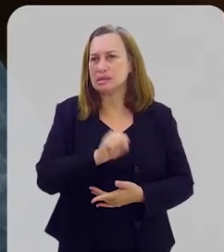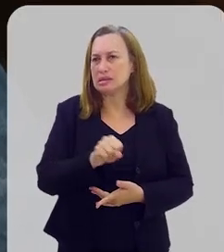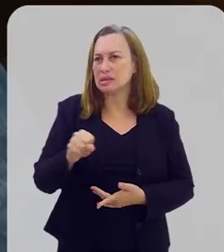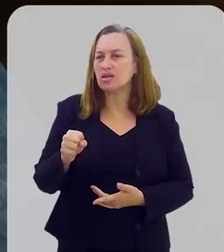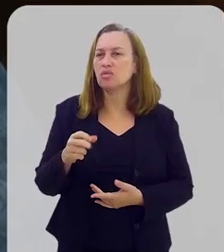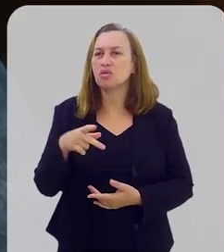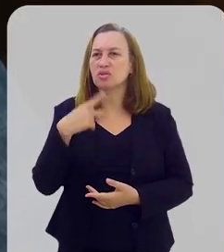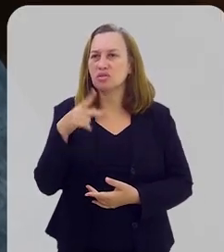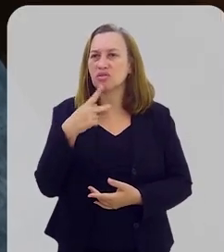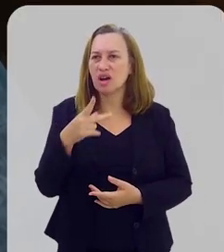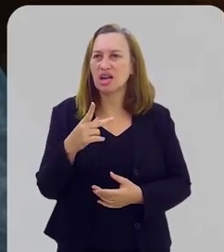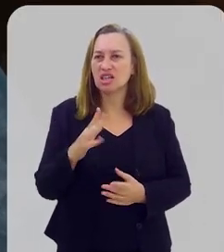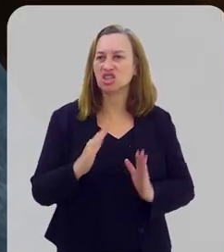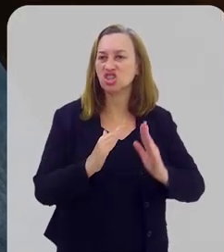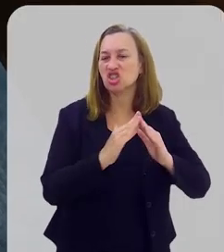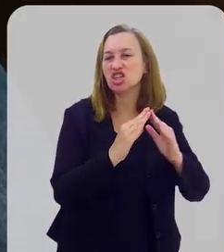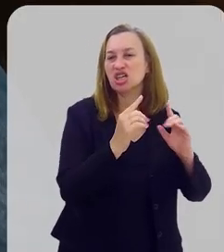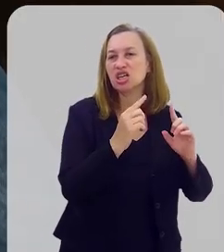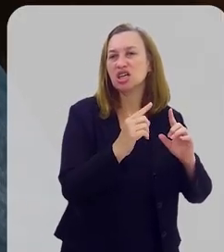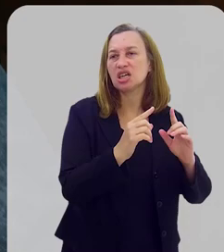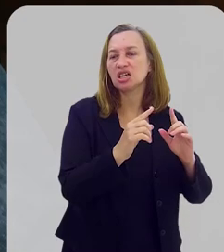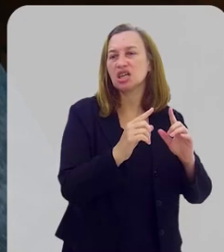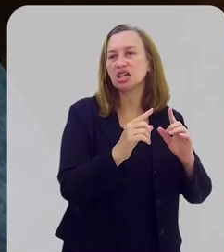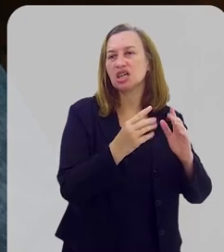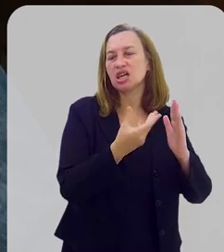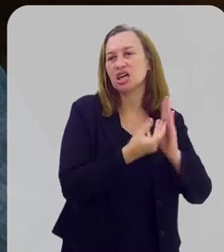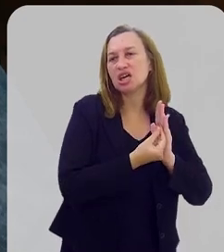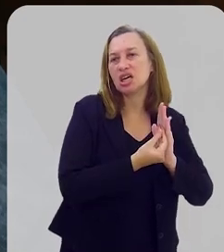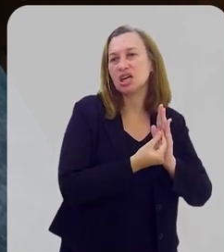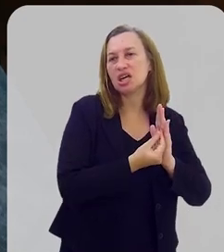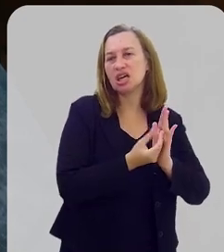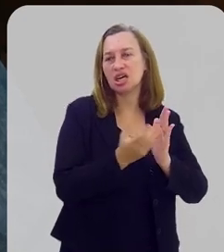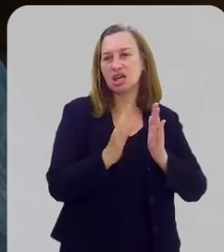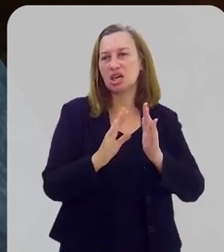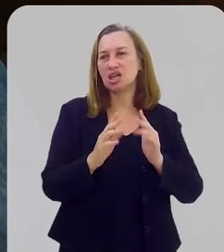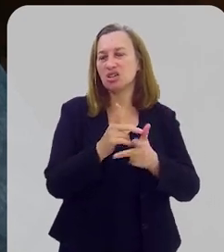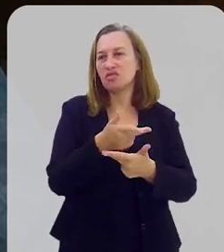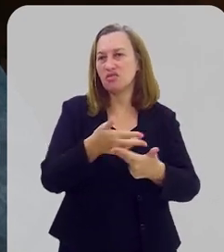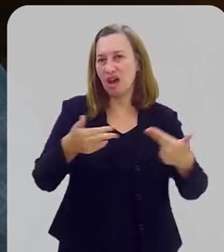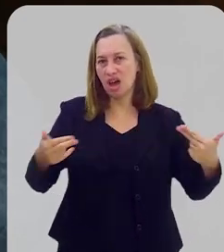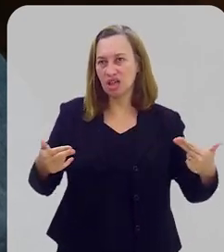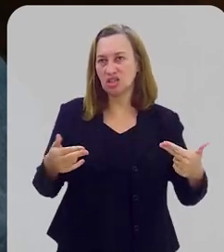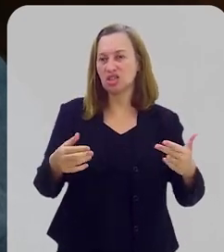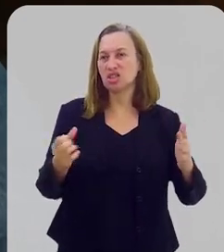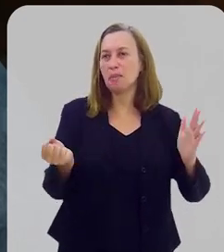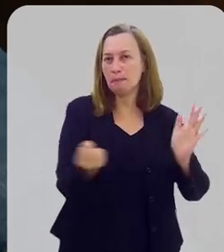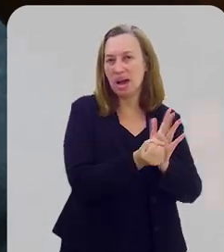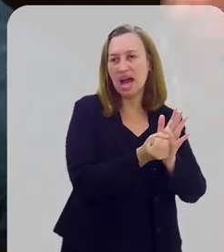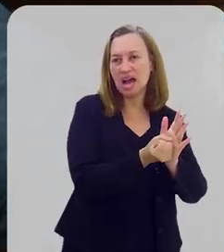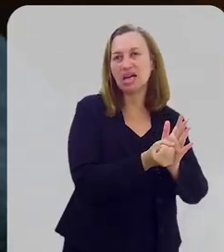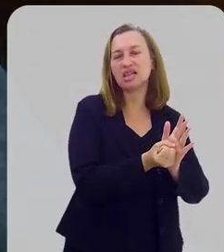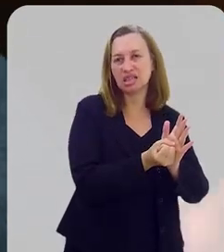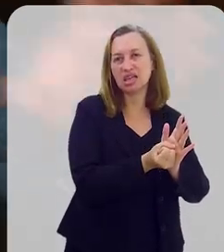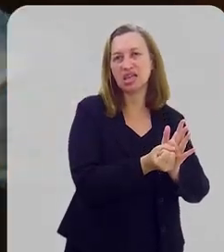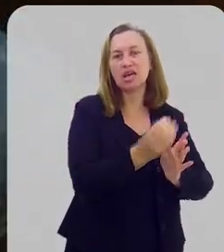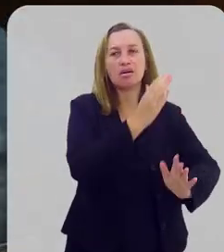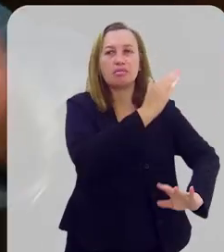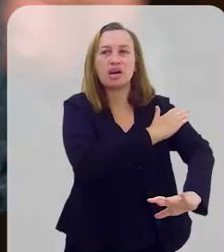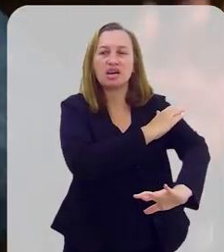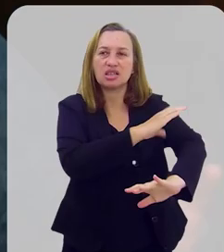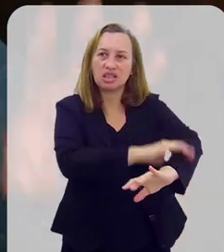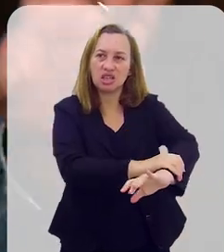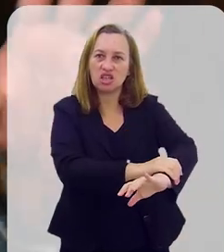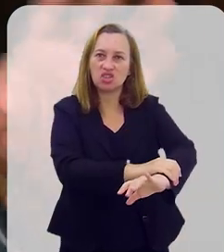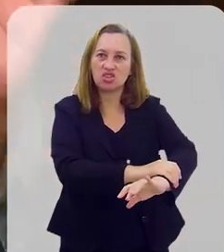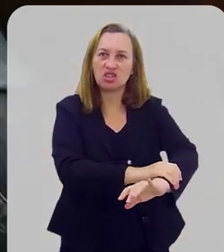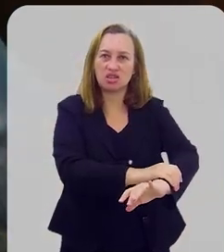Principalmente quando se trata de denominações Né É complicado isso quando a gente começa a entrar no no fato de denominações Batista Assembleia eu